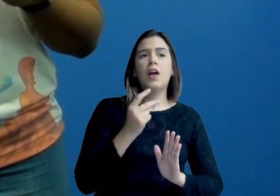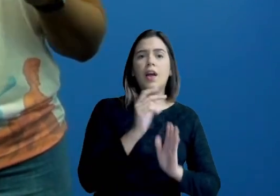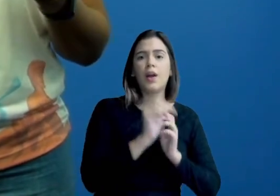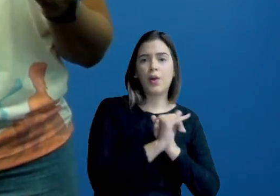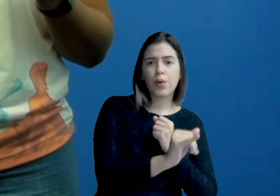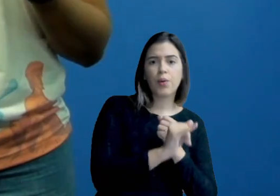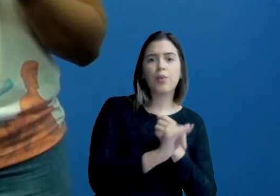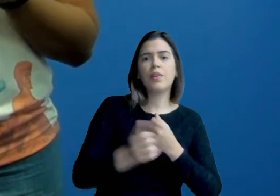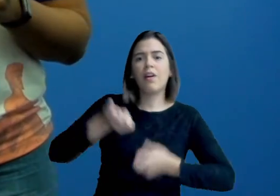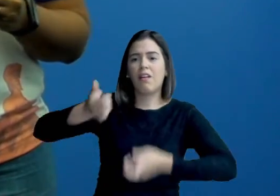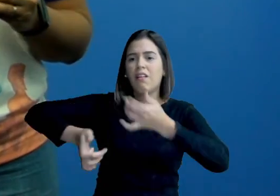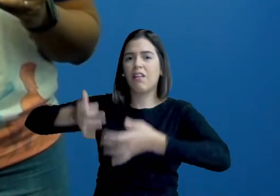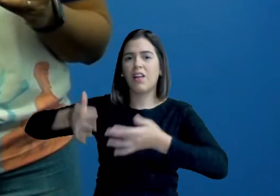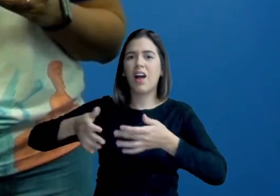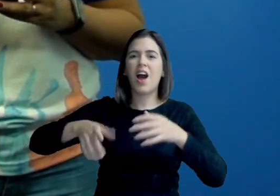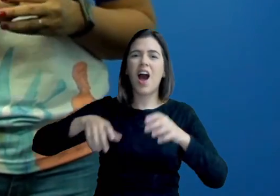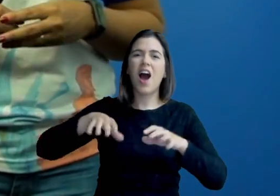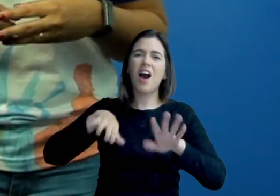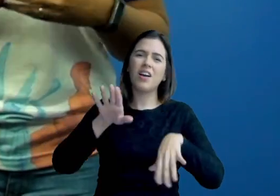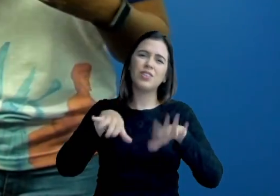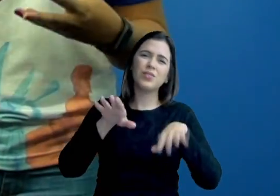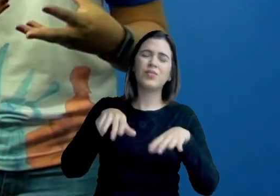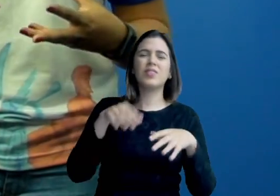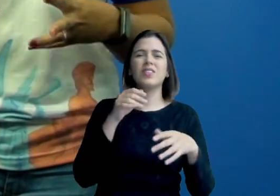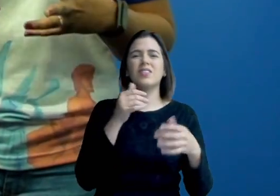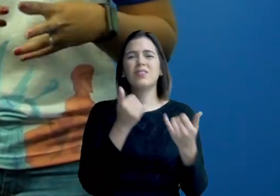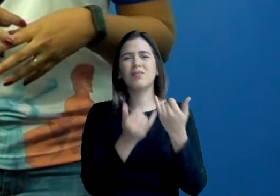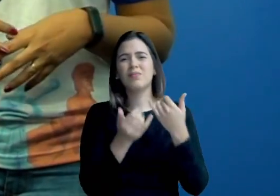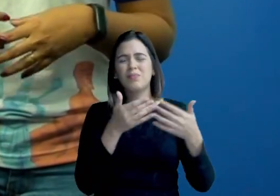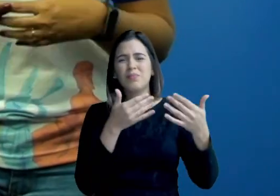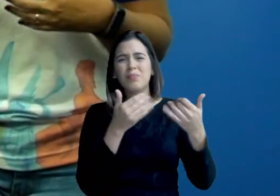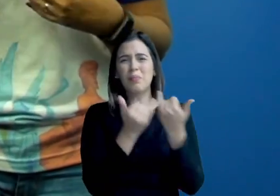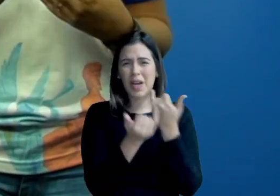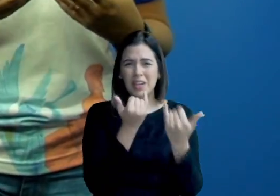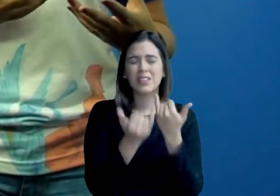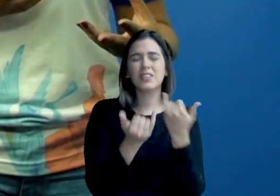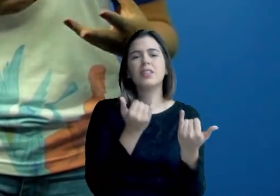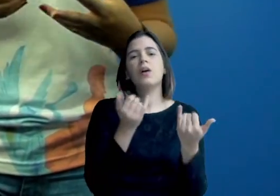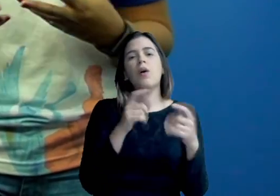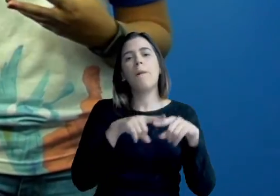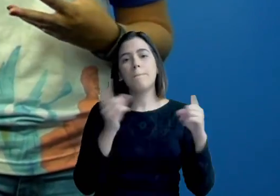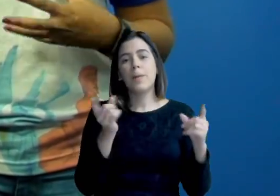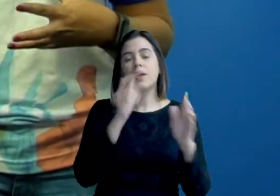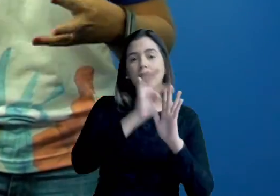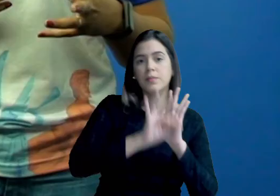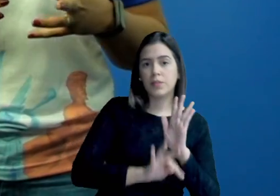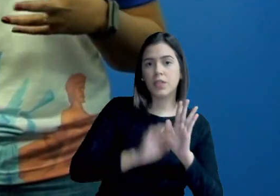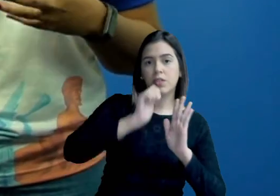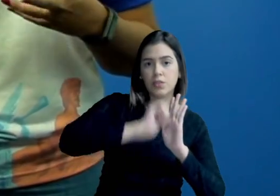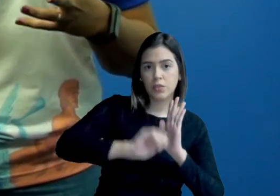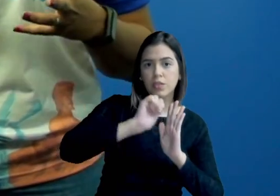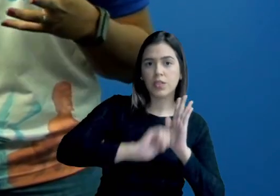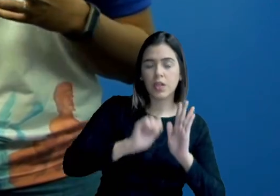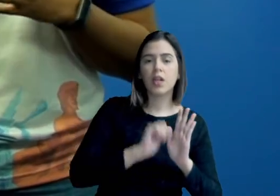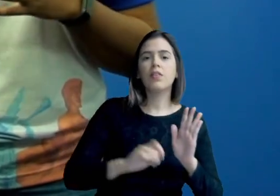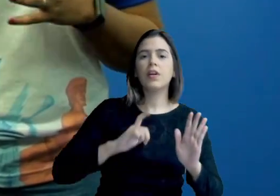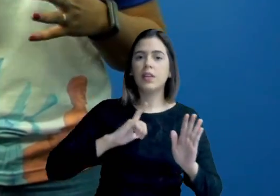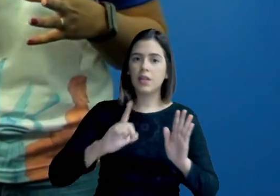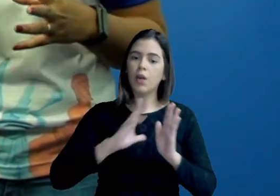e conto, sabe? Às vezes eles se confundem. Mas, para que a gente possa escrever esse texto, existe